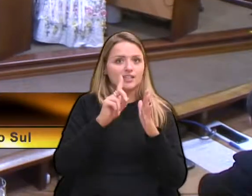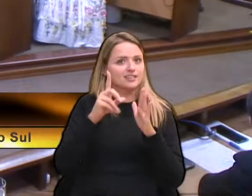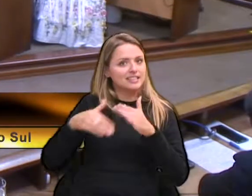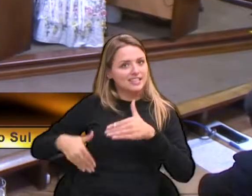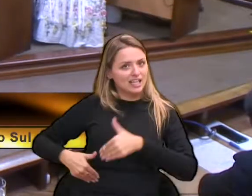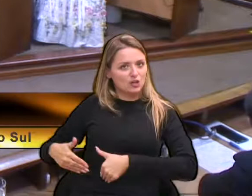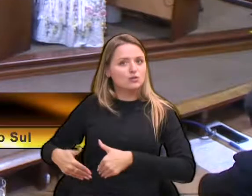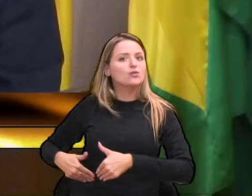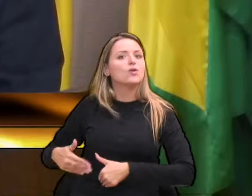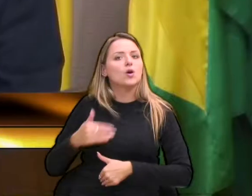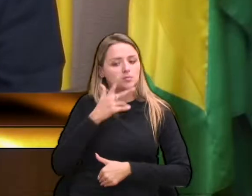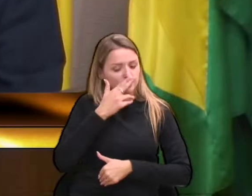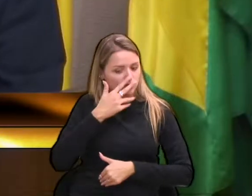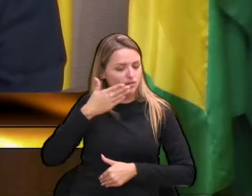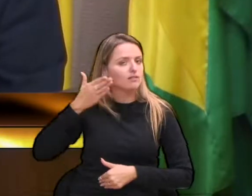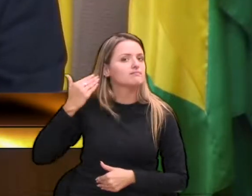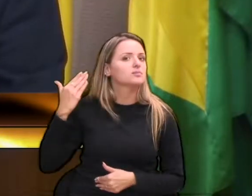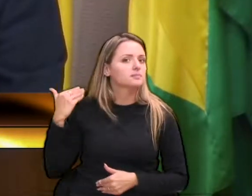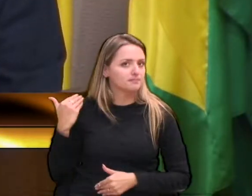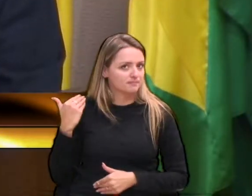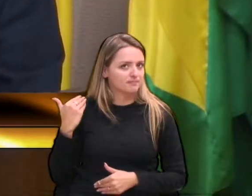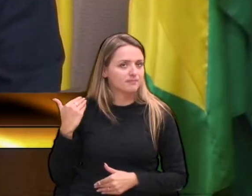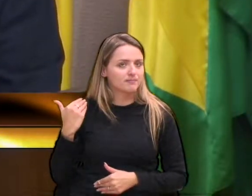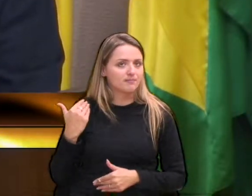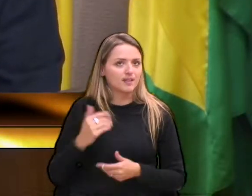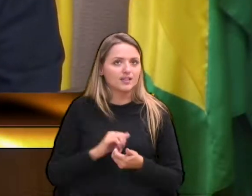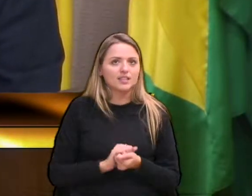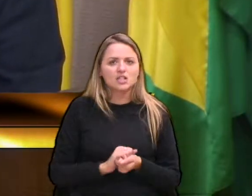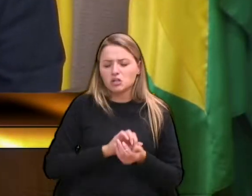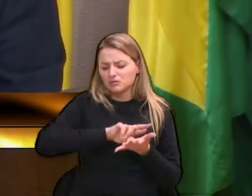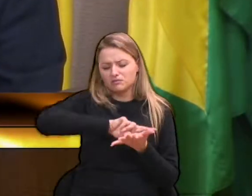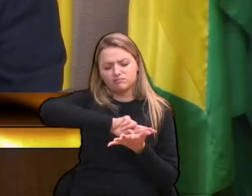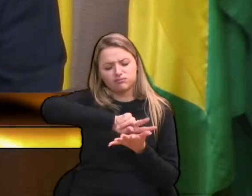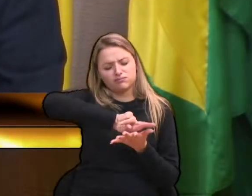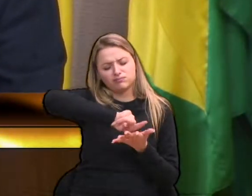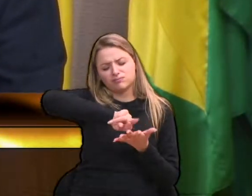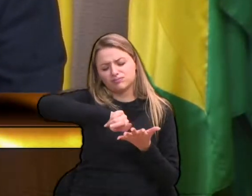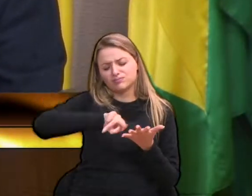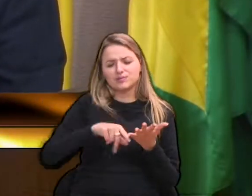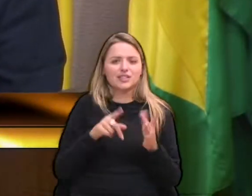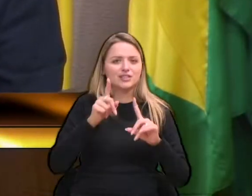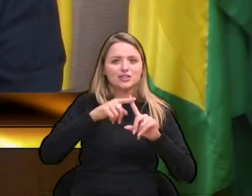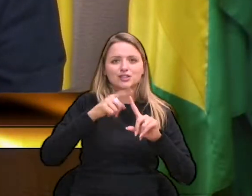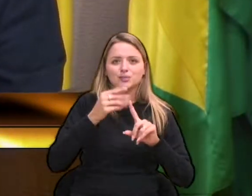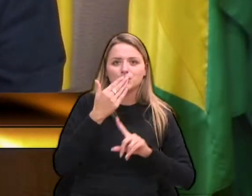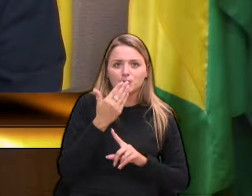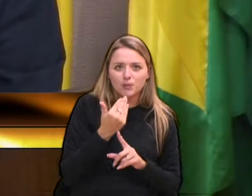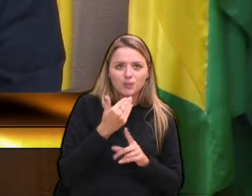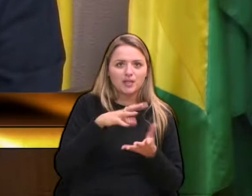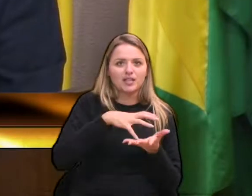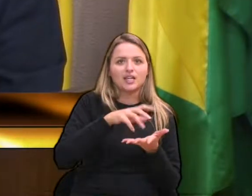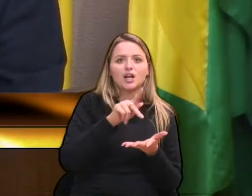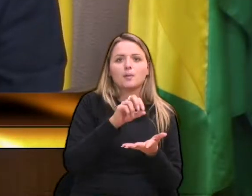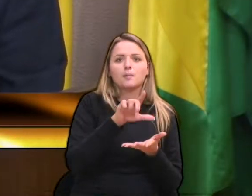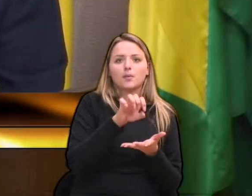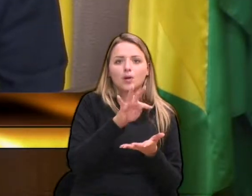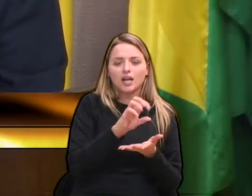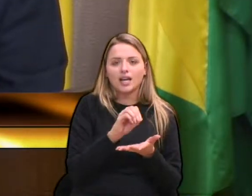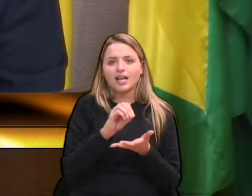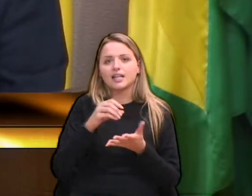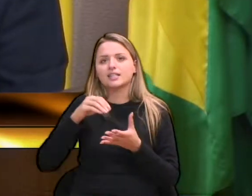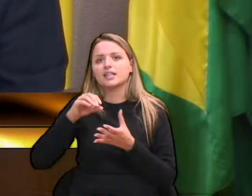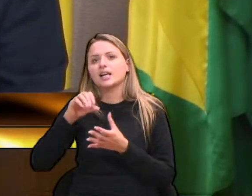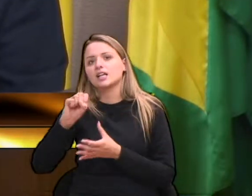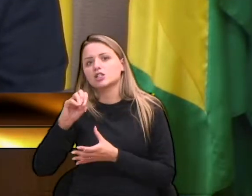fome como no passado. Com uma variedade muito grande de pratos, desde a polenta, a sopa